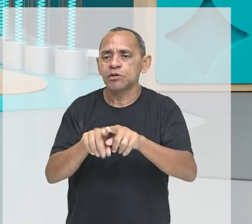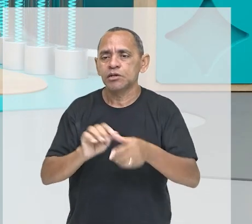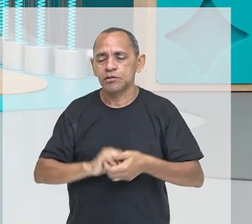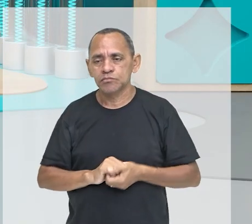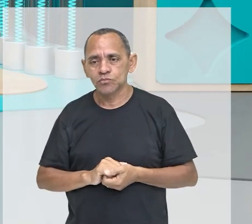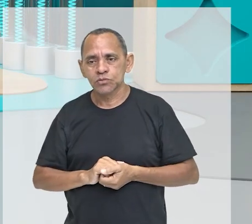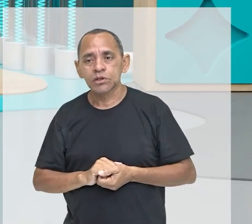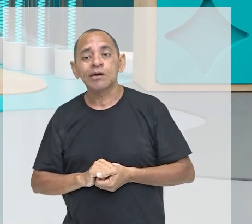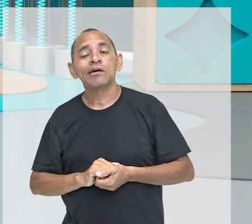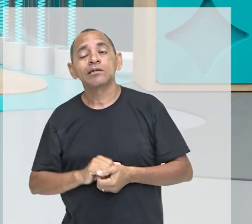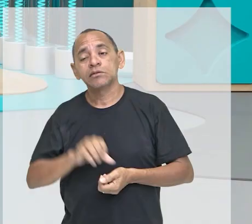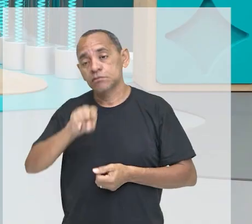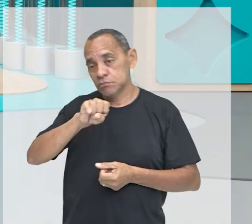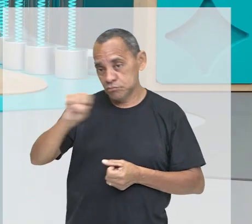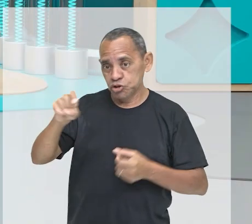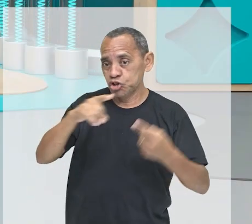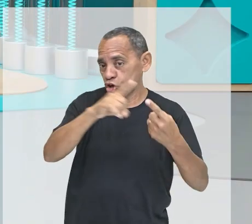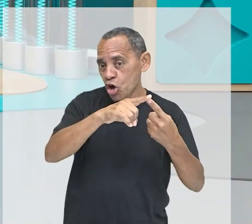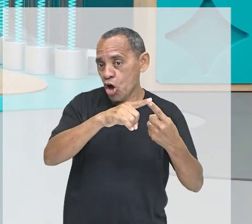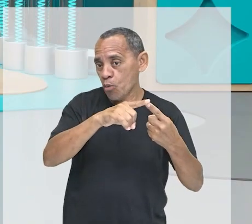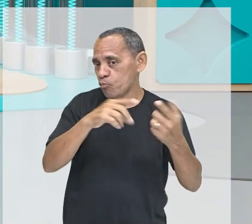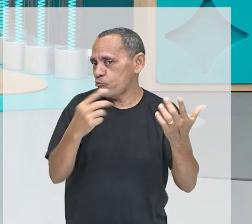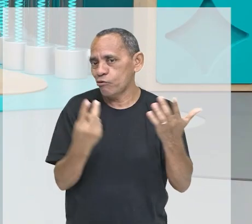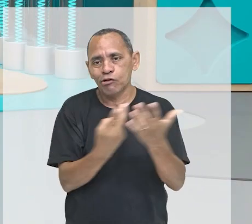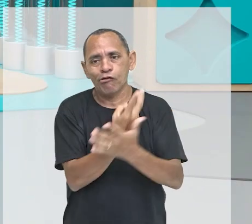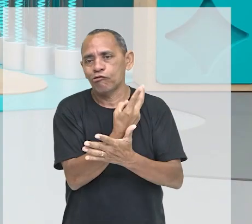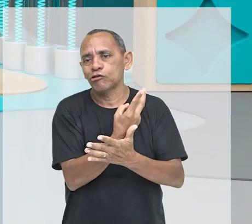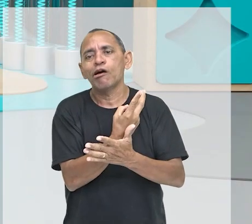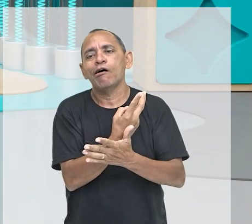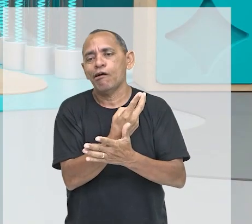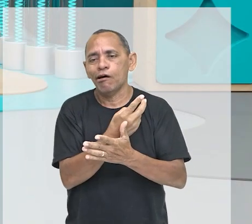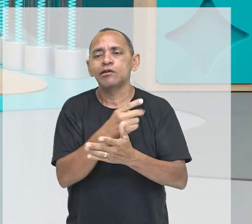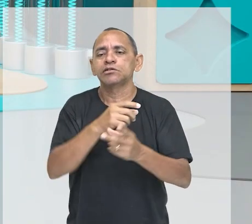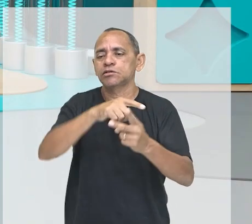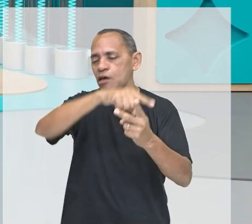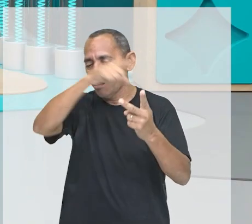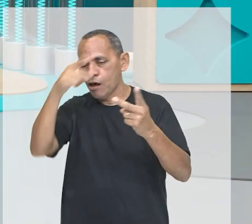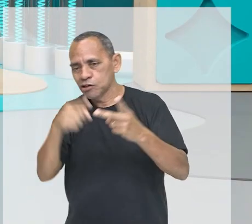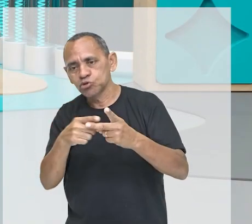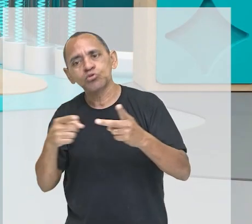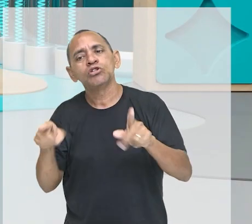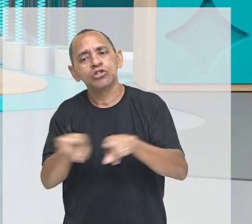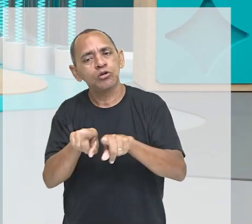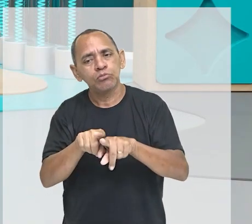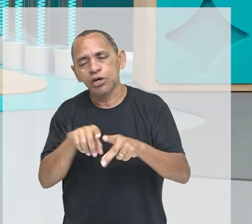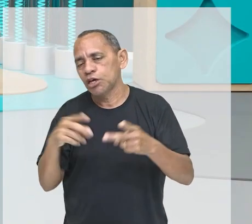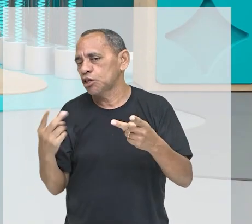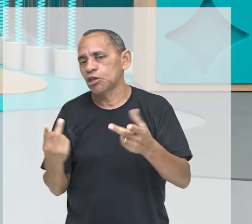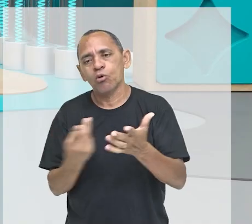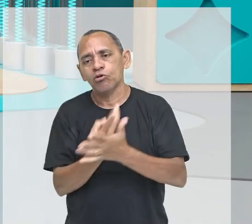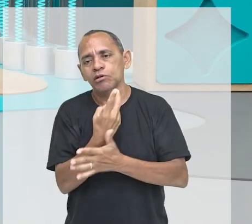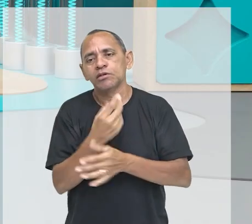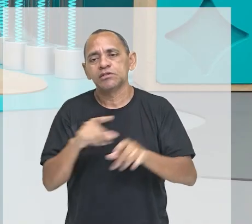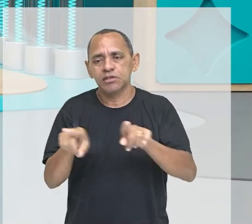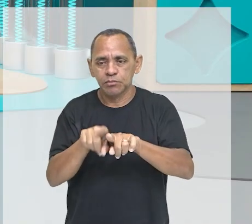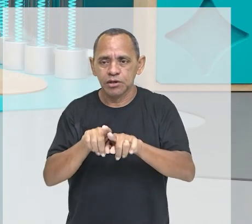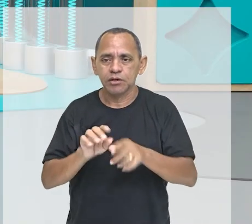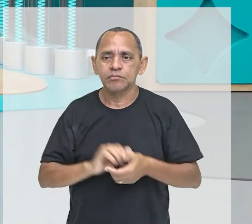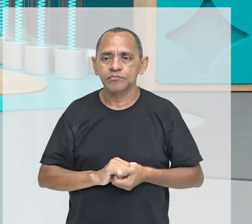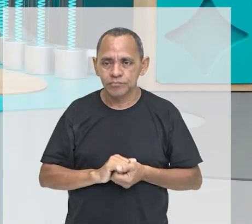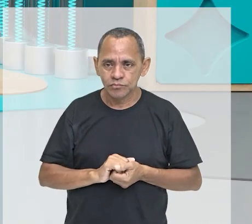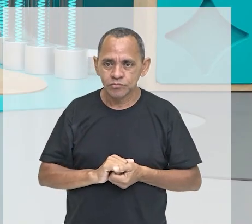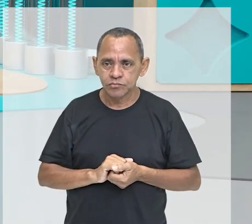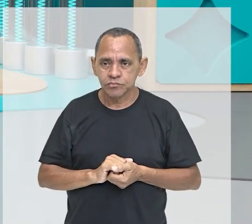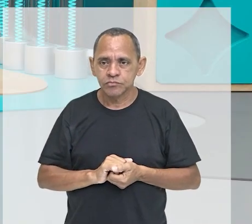primeira, também não acontece. Quando nós falamos de condicional do tipo 1, nós estamos falando de algo que possivelmente